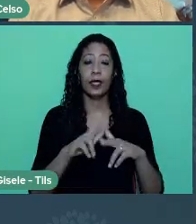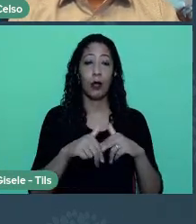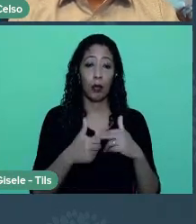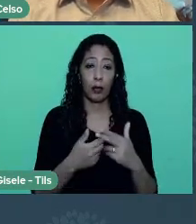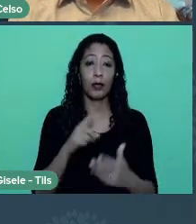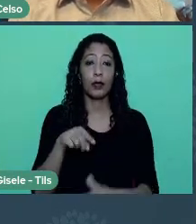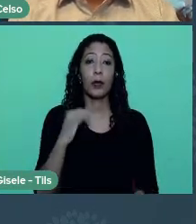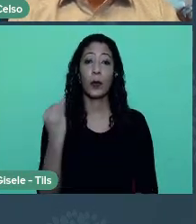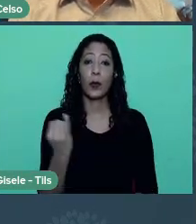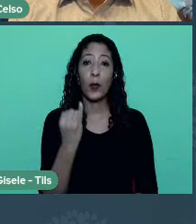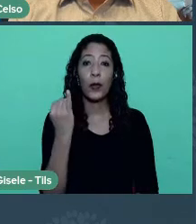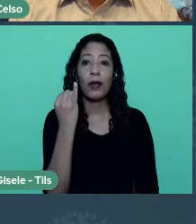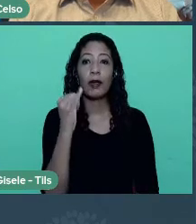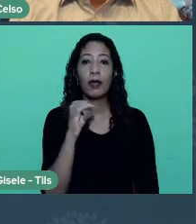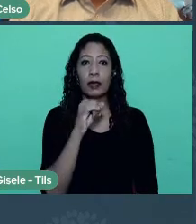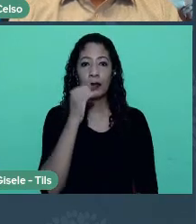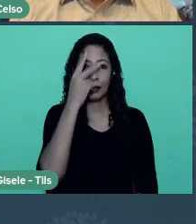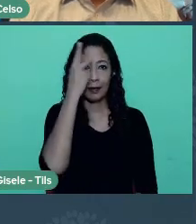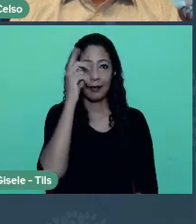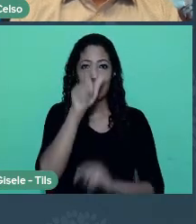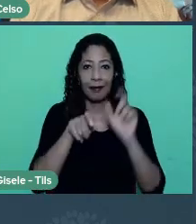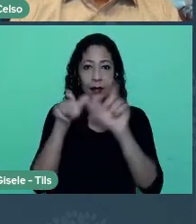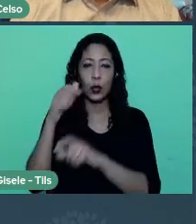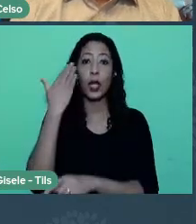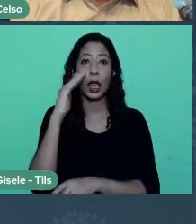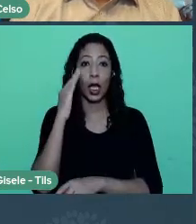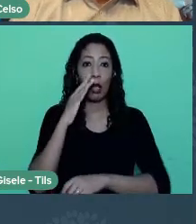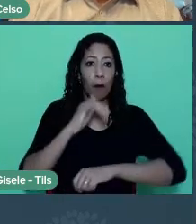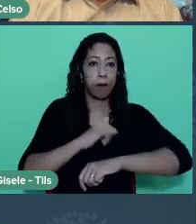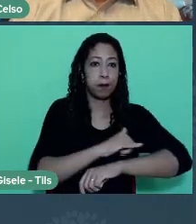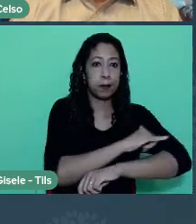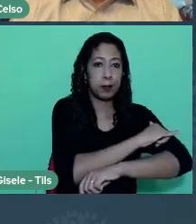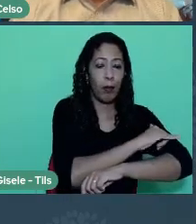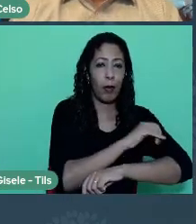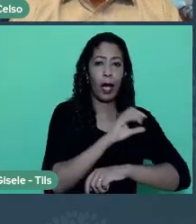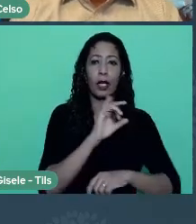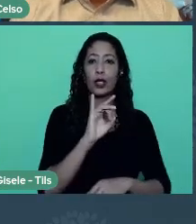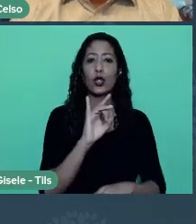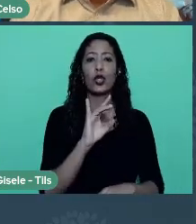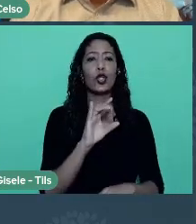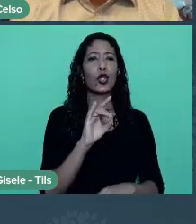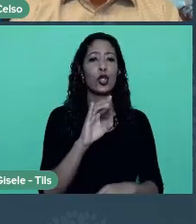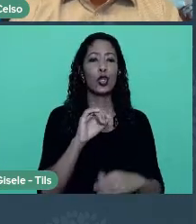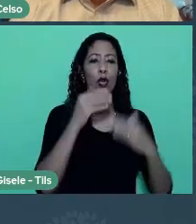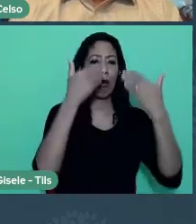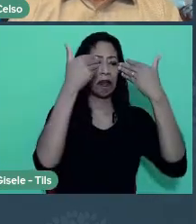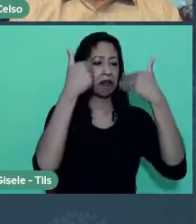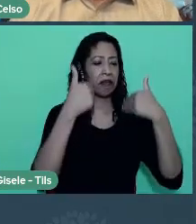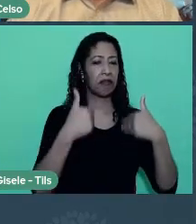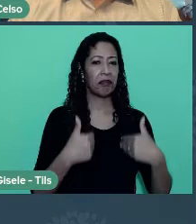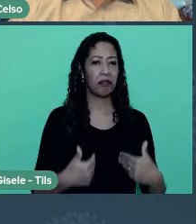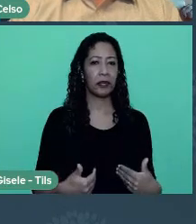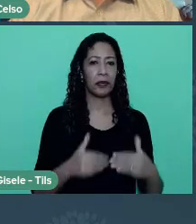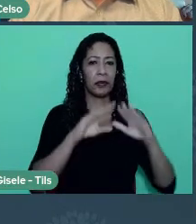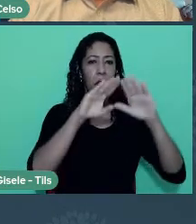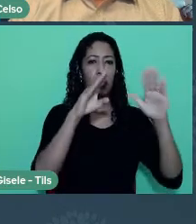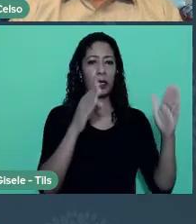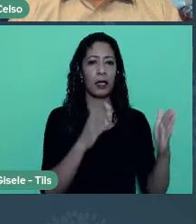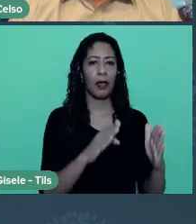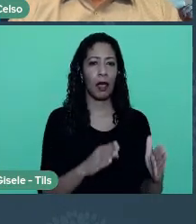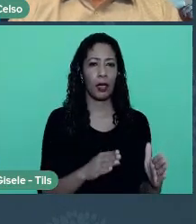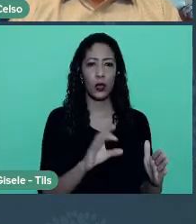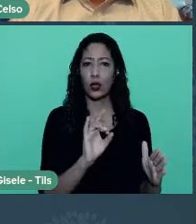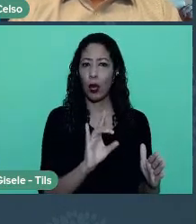as pessoas entenderem que a obesidade não é apenas uma questão estética. A pessoa tem que entender